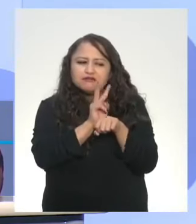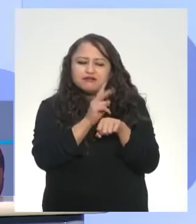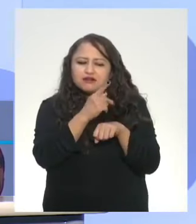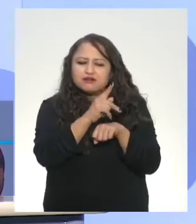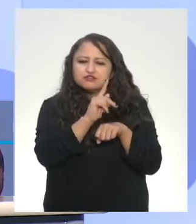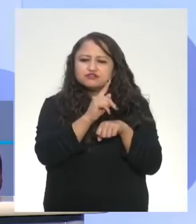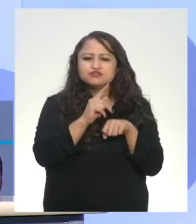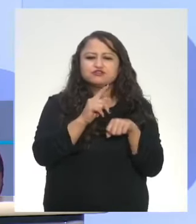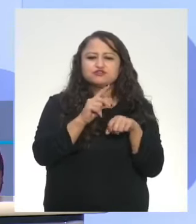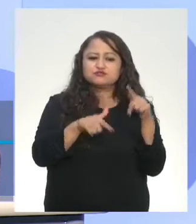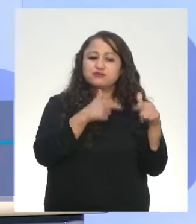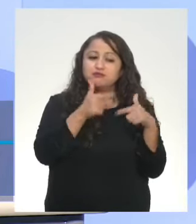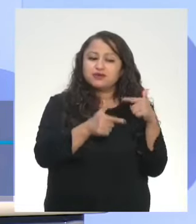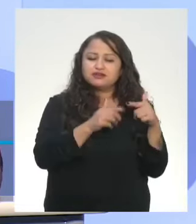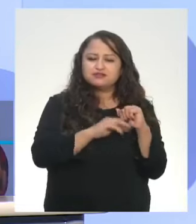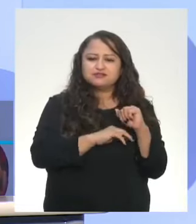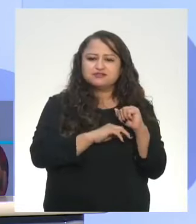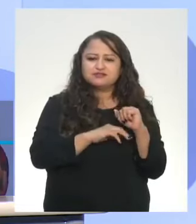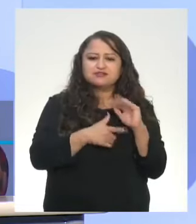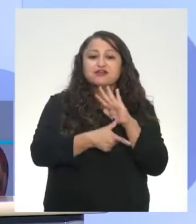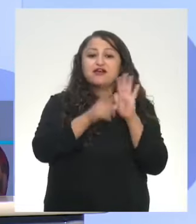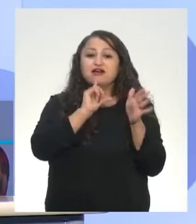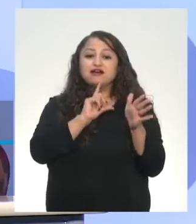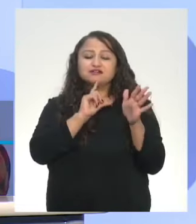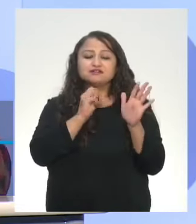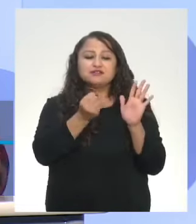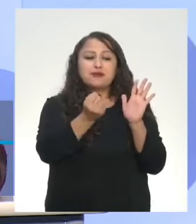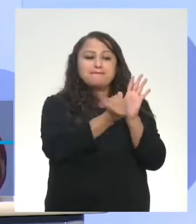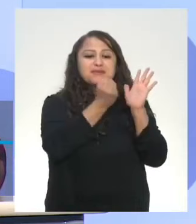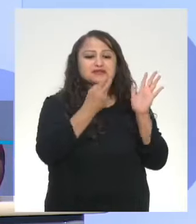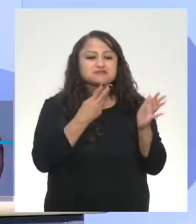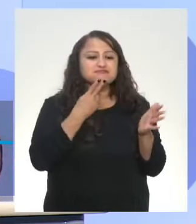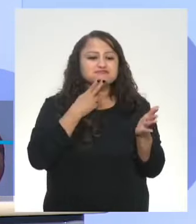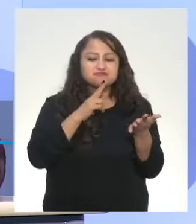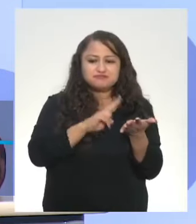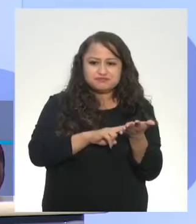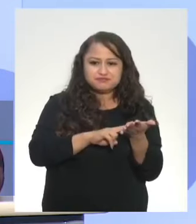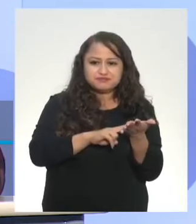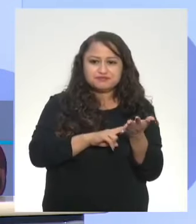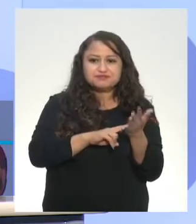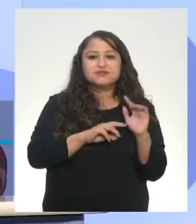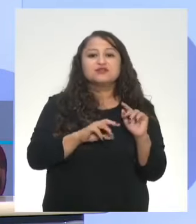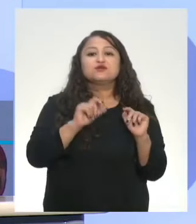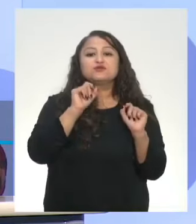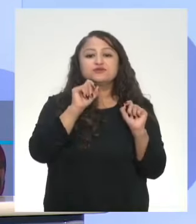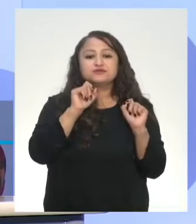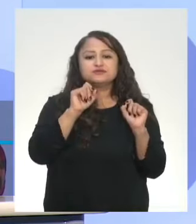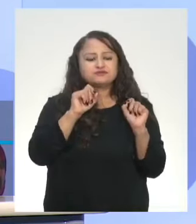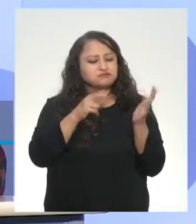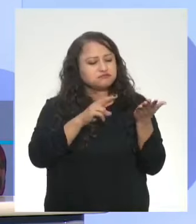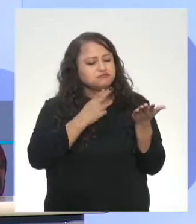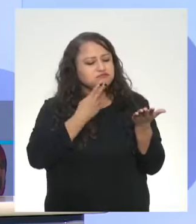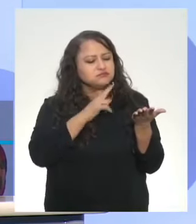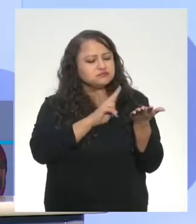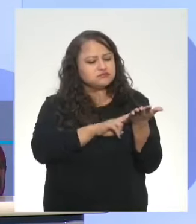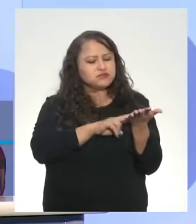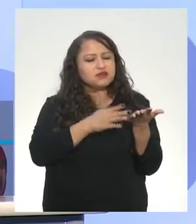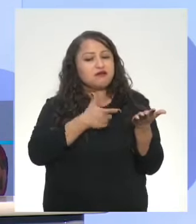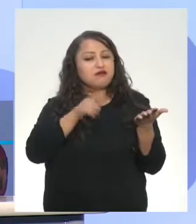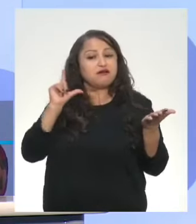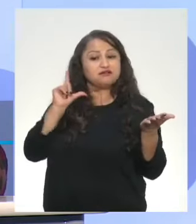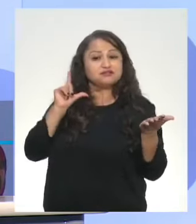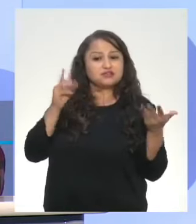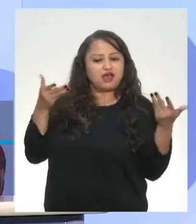no começo da aula, que existia a Magna Carta como um agente regulamentador desse poder. É um rei sem limites, o